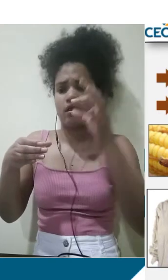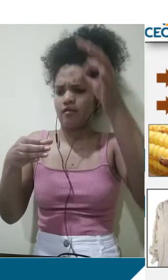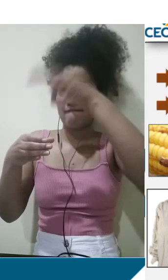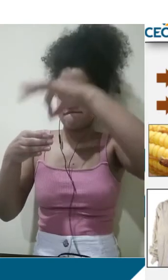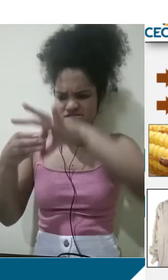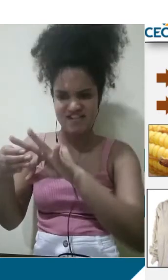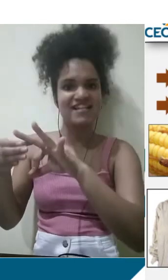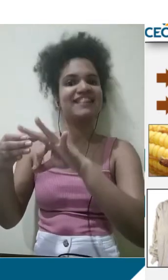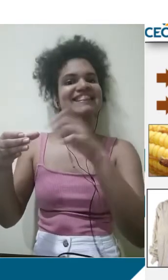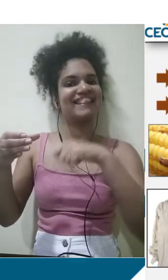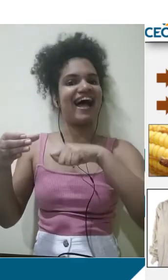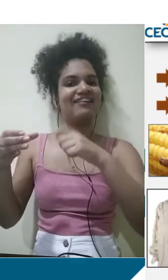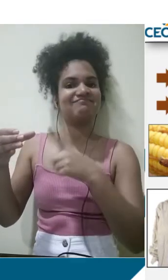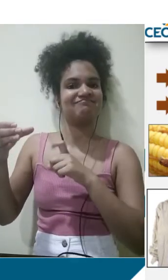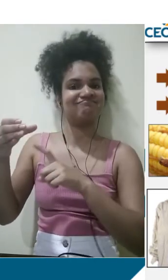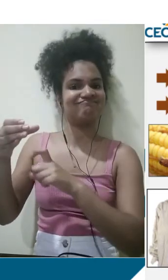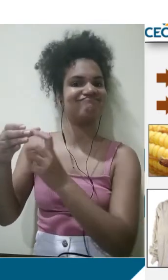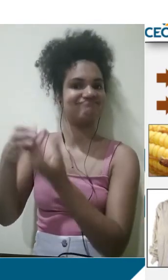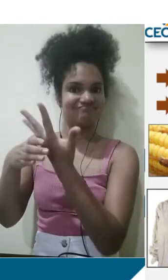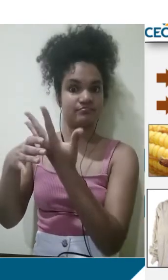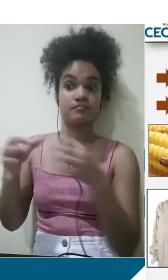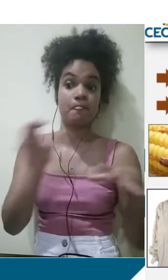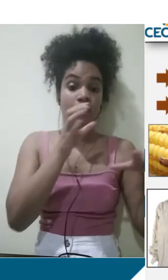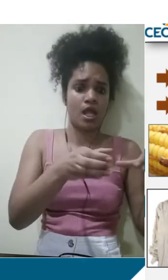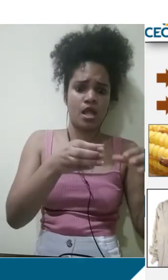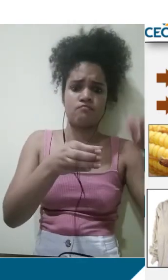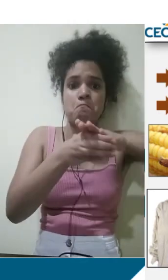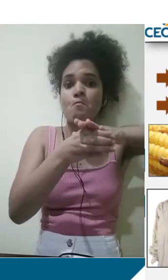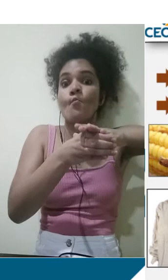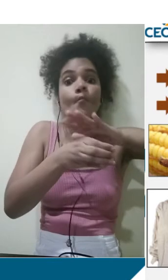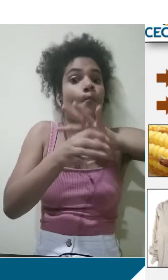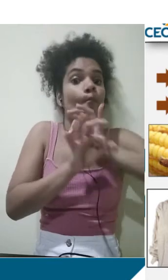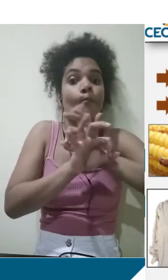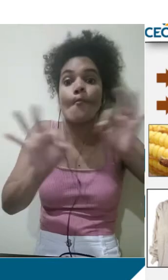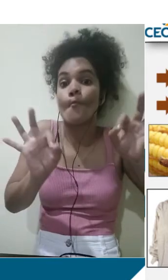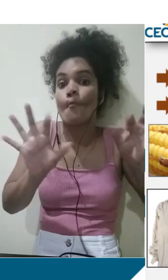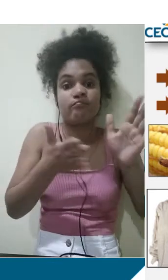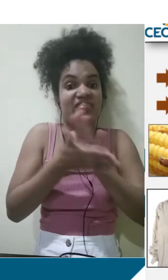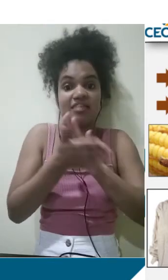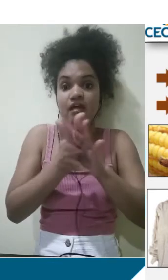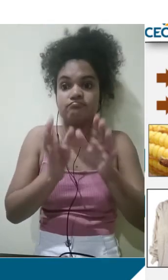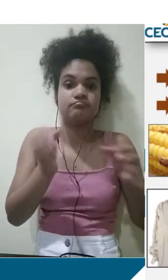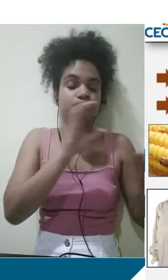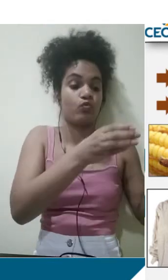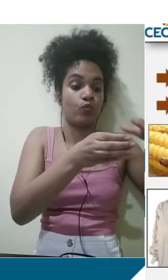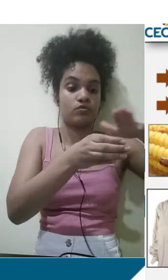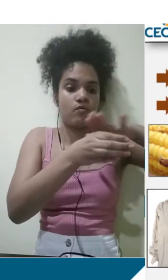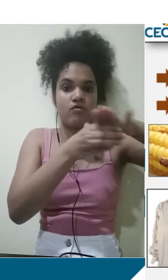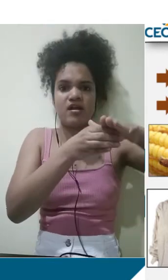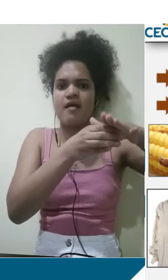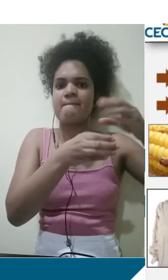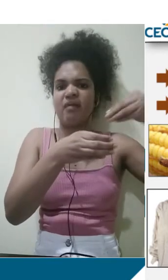na carne. Nos frascos fechados não ocorria a presença de larvas, e nos frascos fechados com a gaze, com a